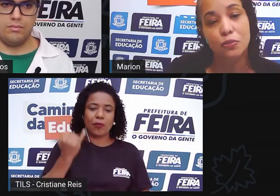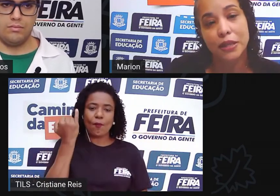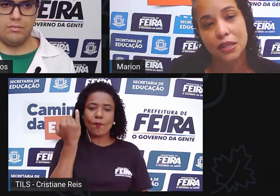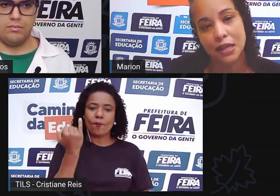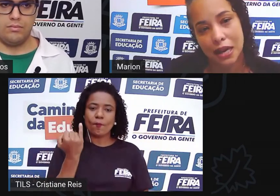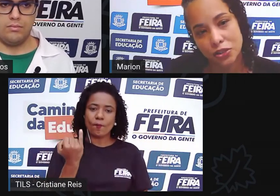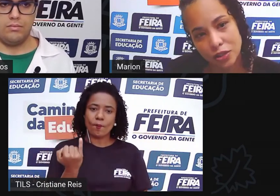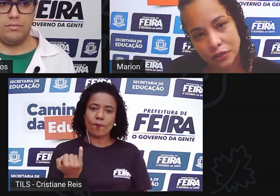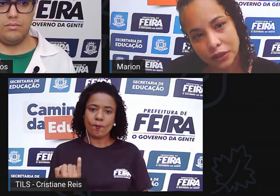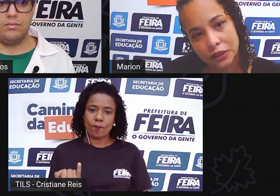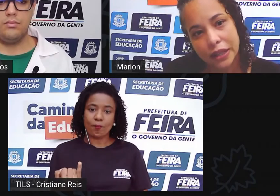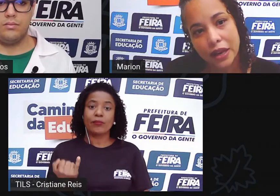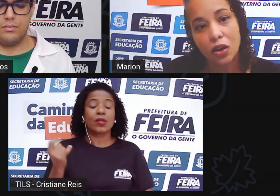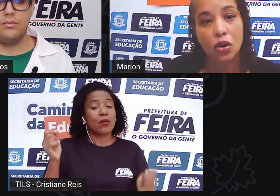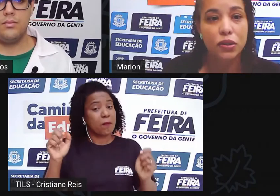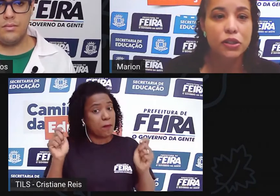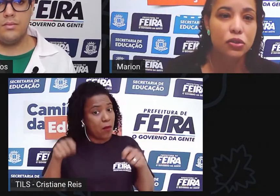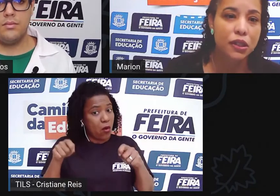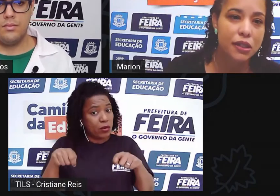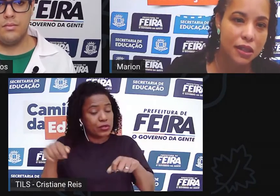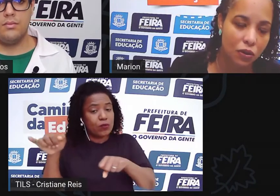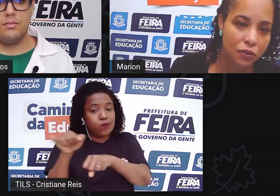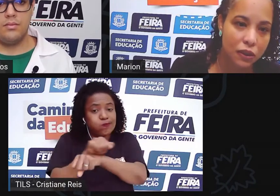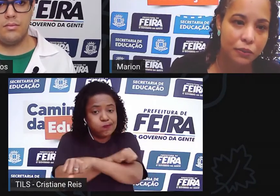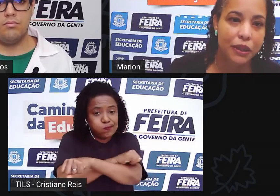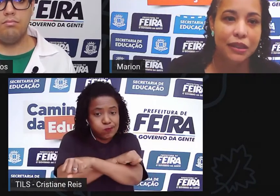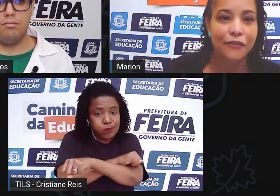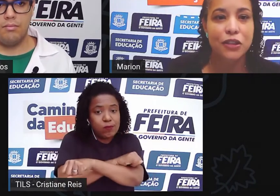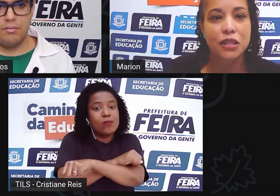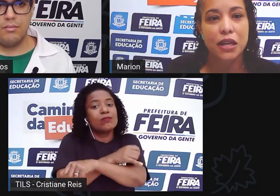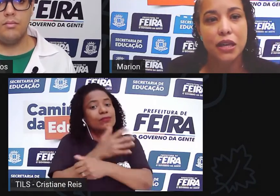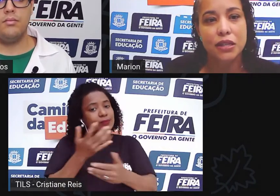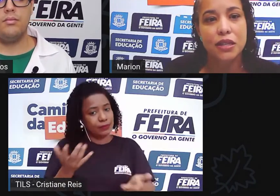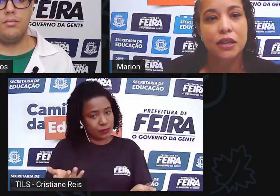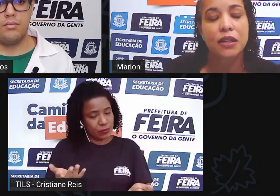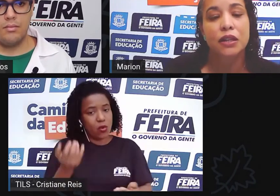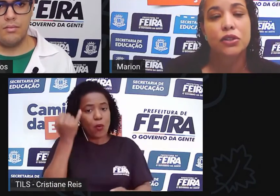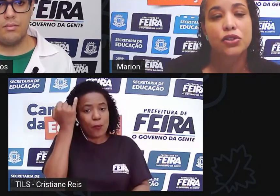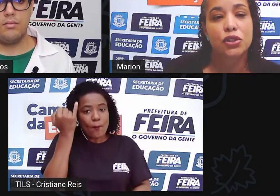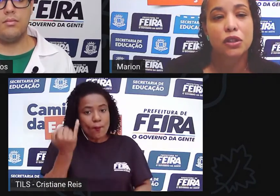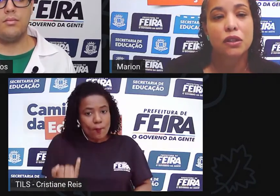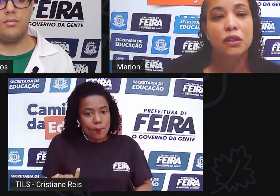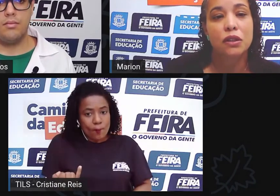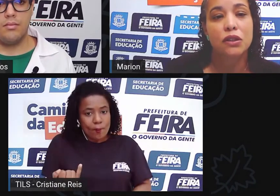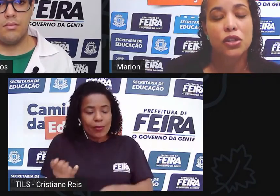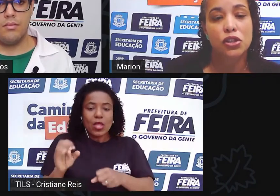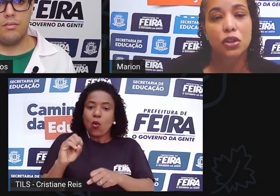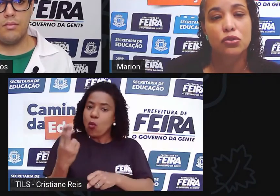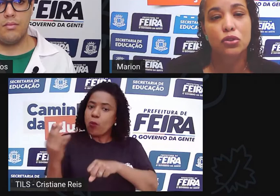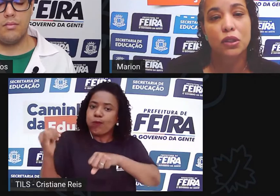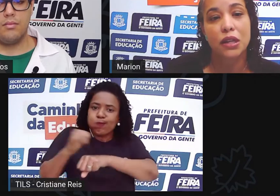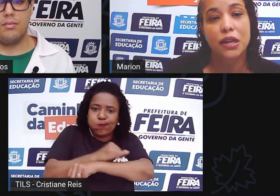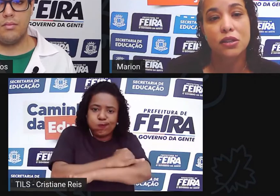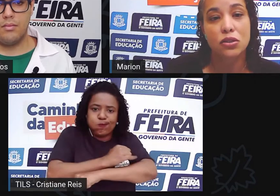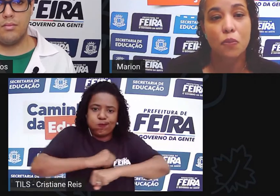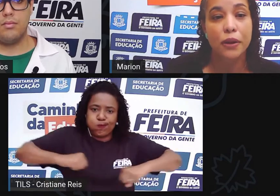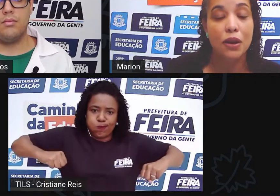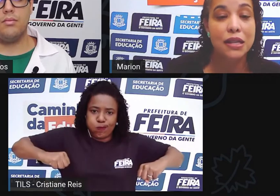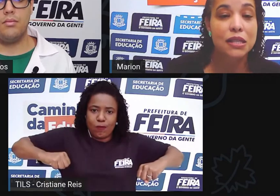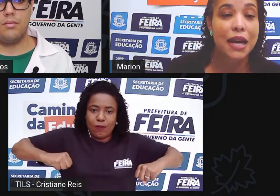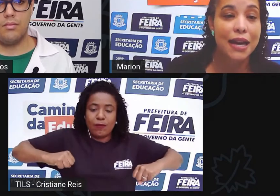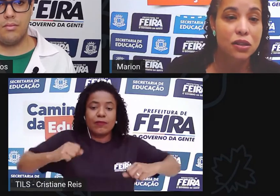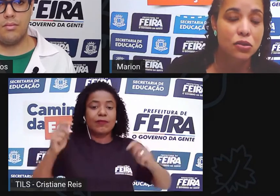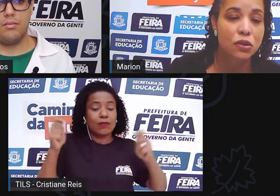de obesidade, né, ou desnutrição, pela deficiência de ingestão de nutrientes ou